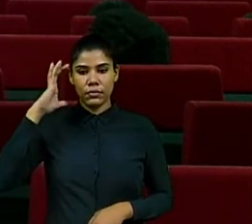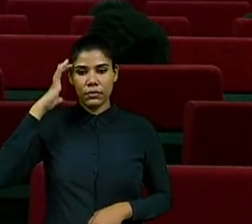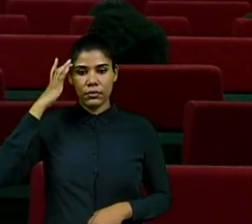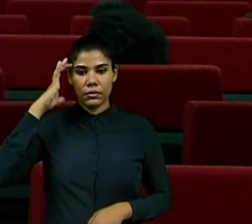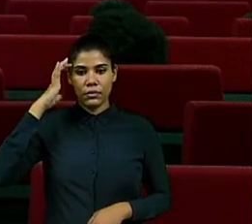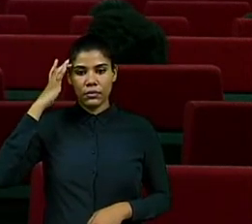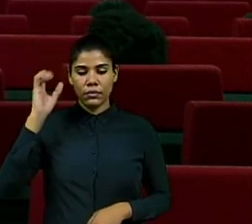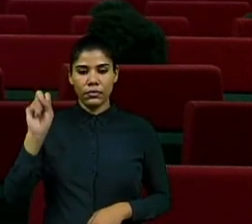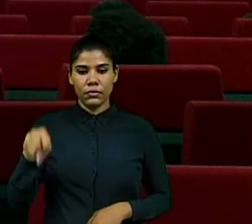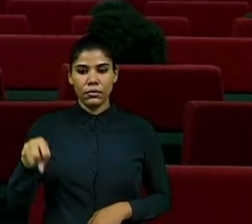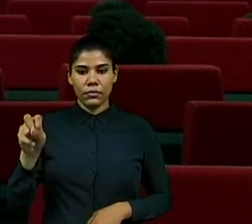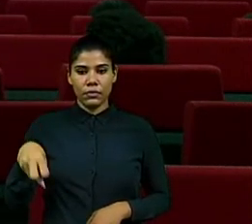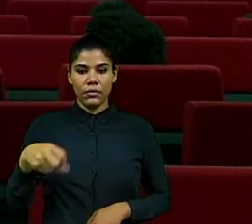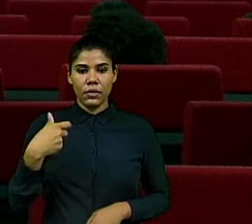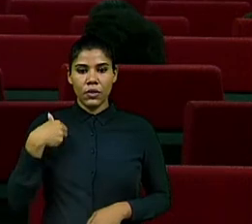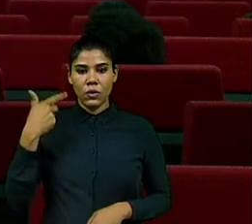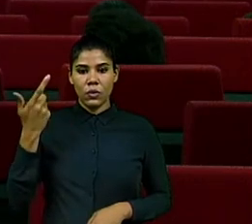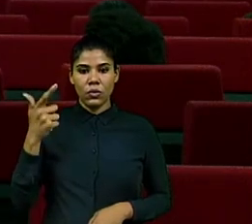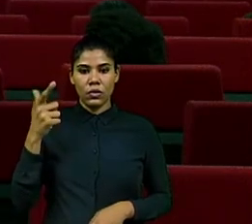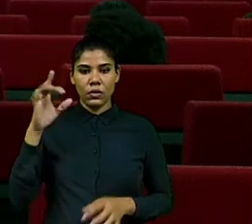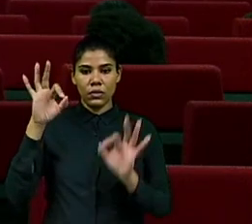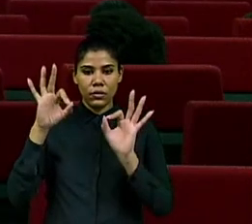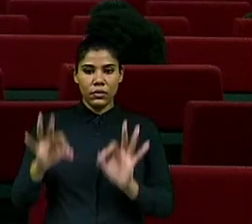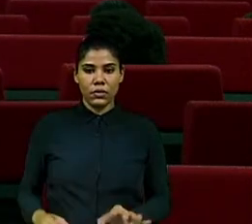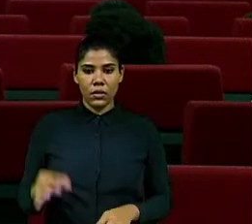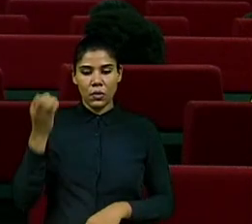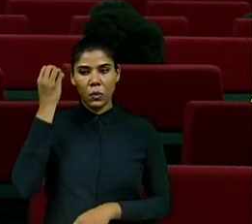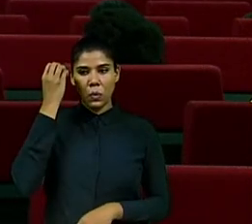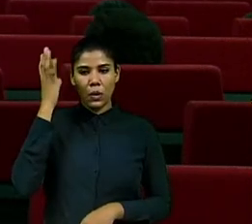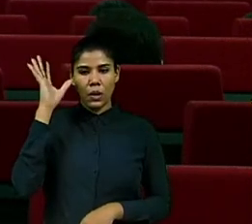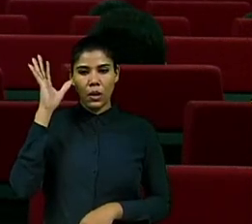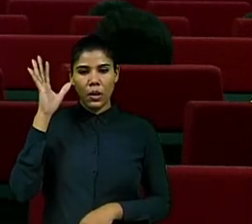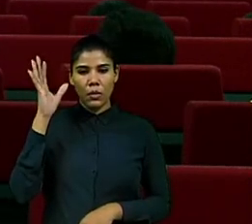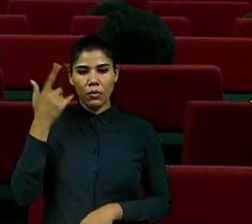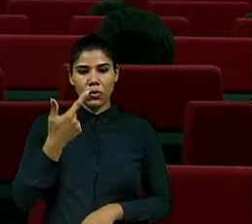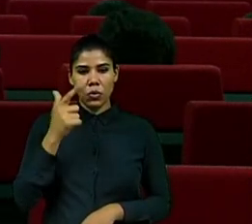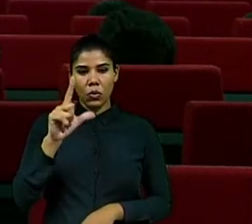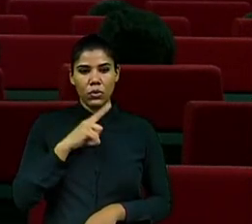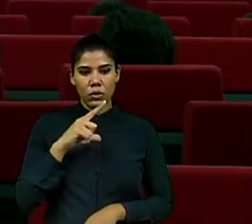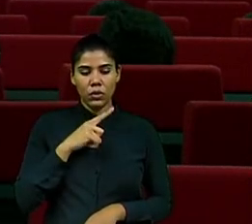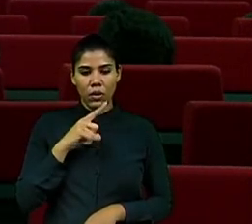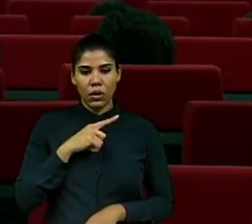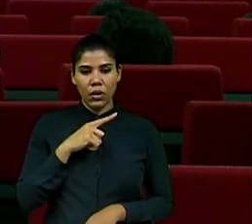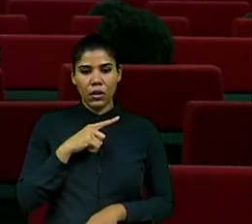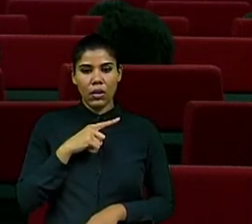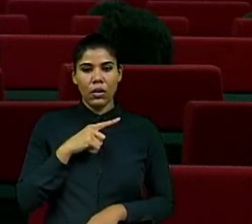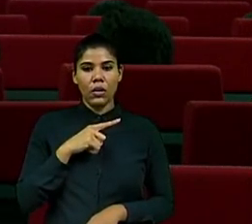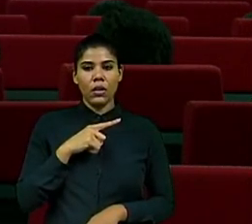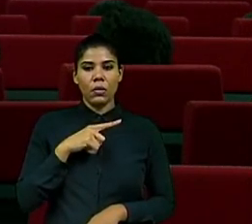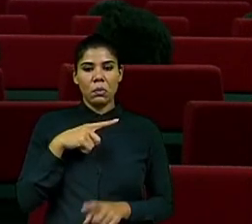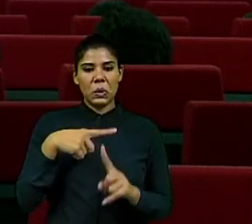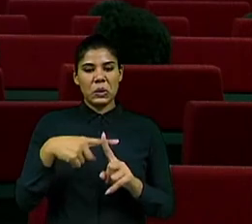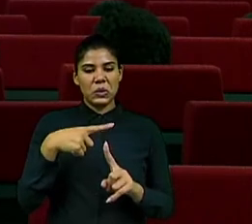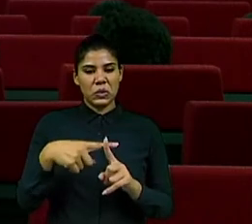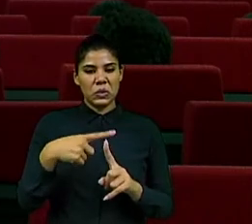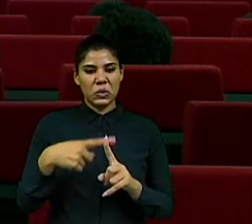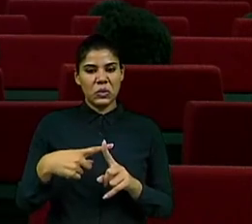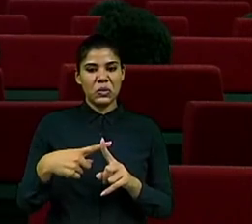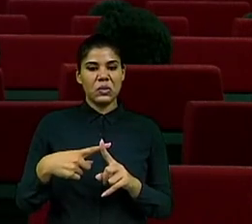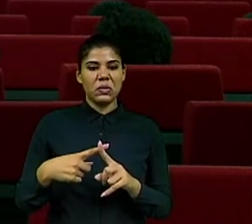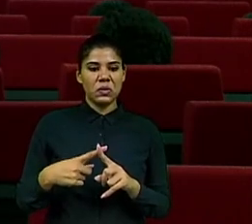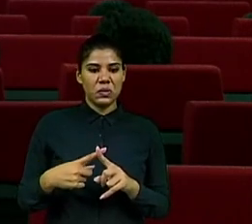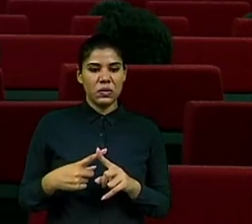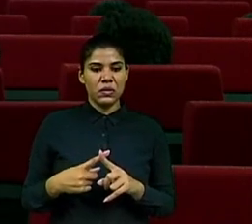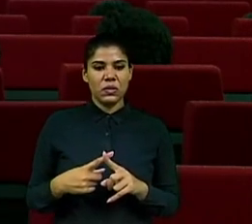tá eu não tenho certeza eu não lembro de outro candidato que tenha terminado o governo com a aprovação tão alta